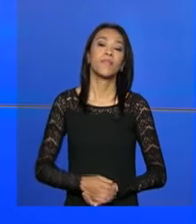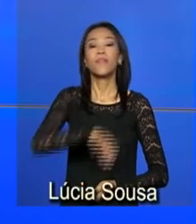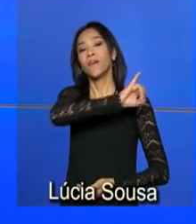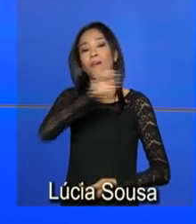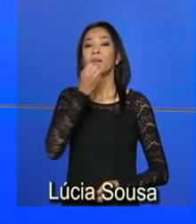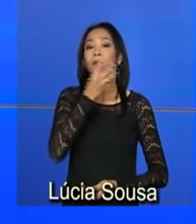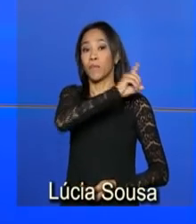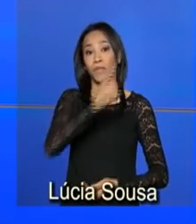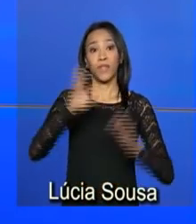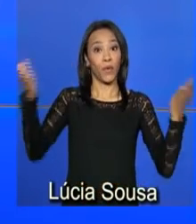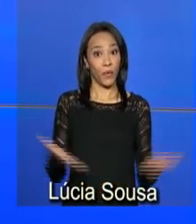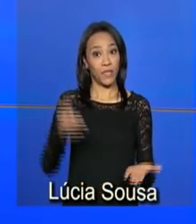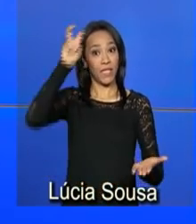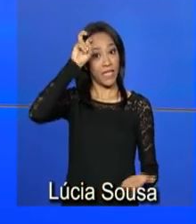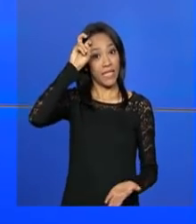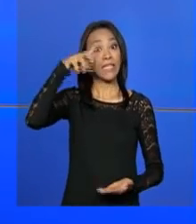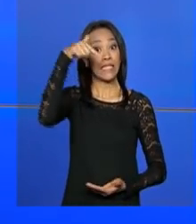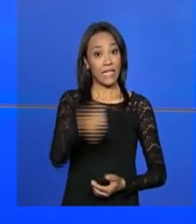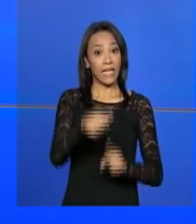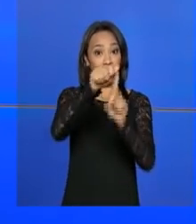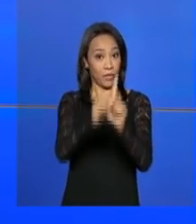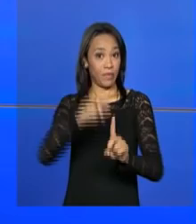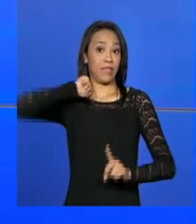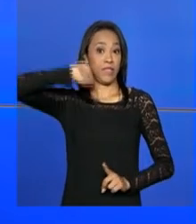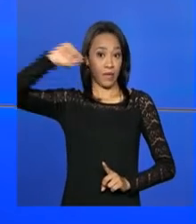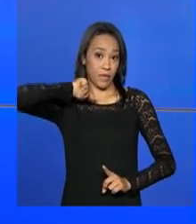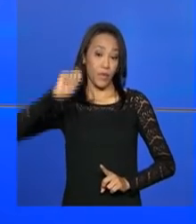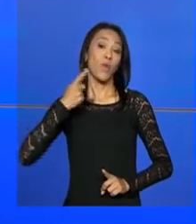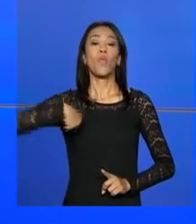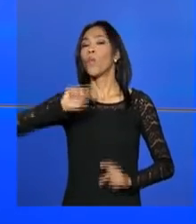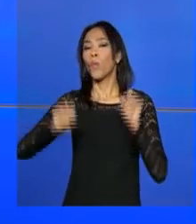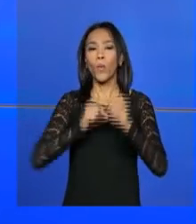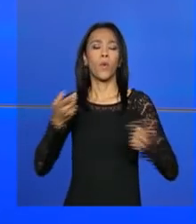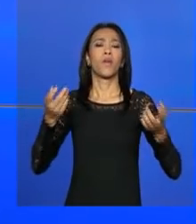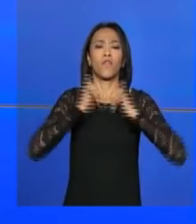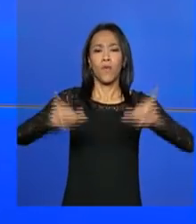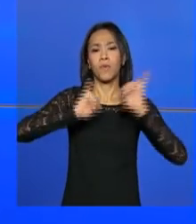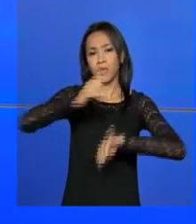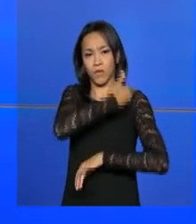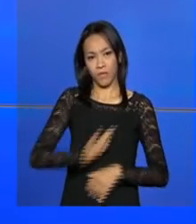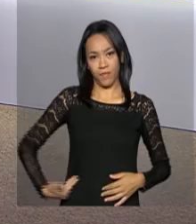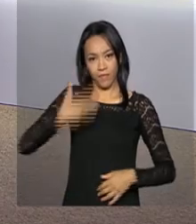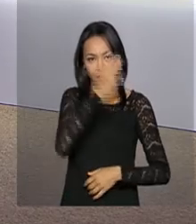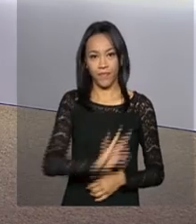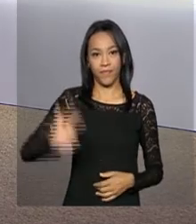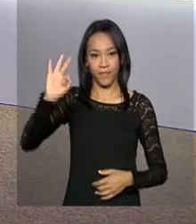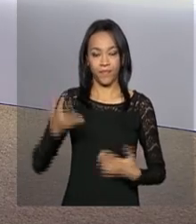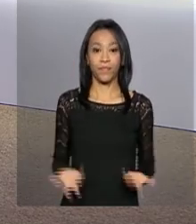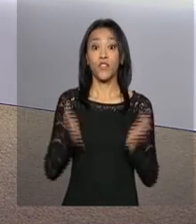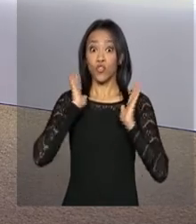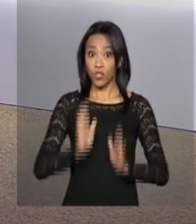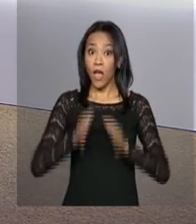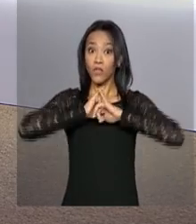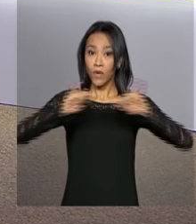Olá, bom dia. Hoje é quinta-feira, 7 de abril. Eu sou Daniele Popov e nós chegamos com as notícias do governo federal. Foram